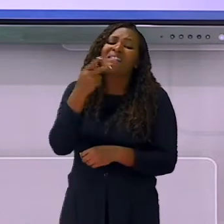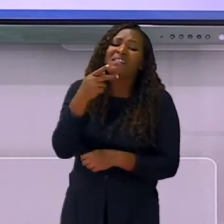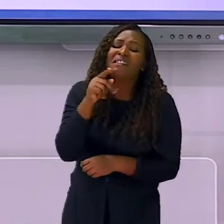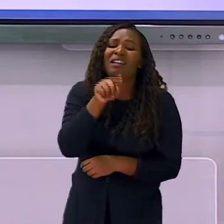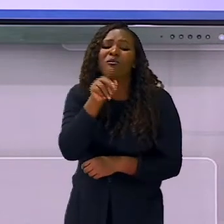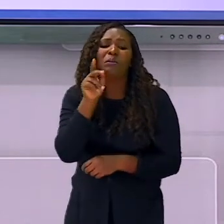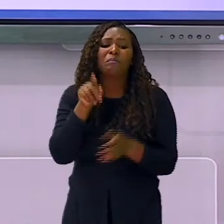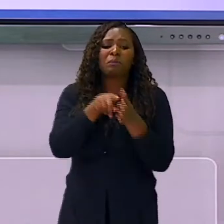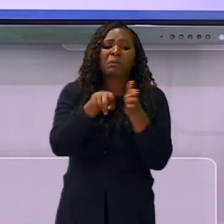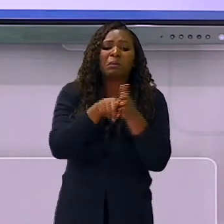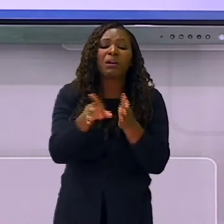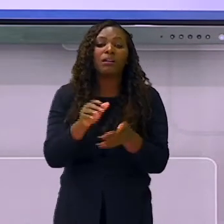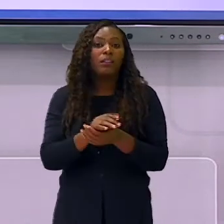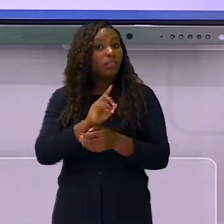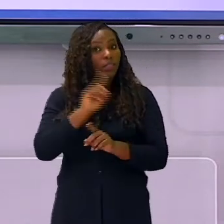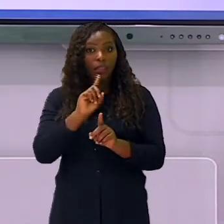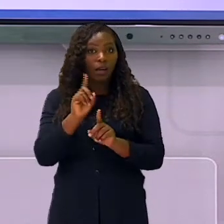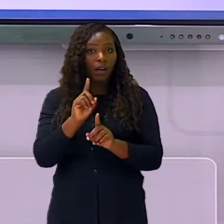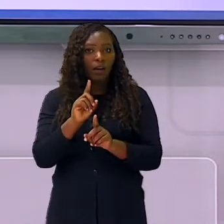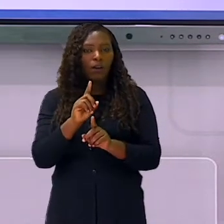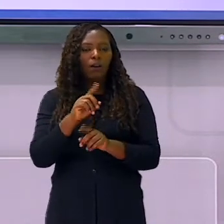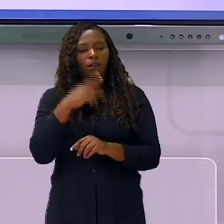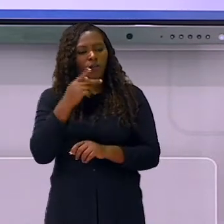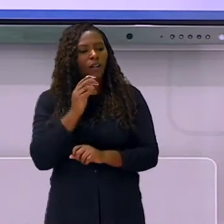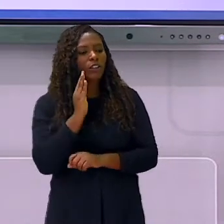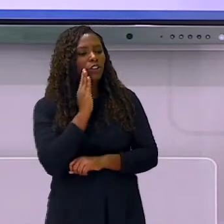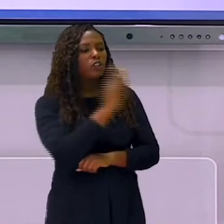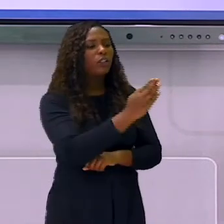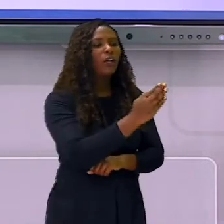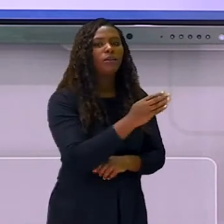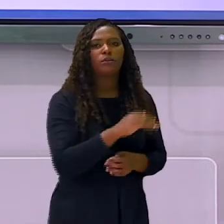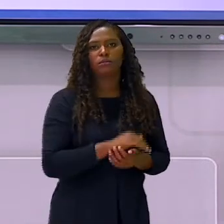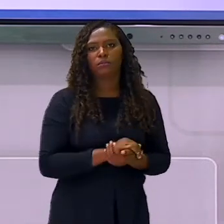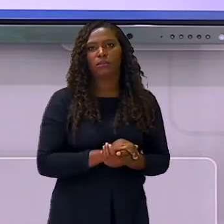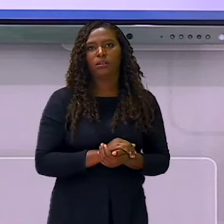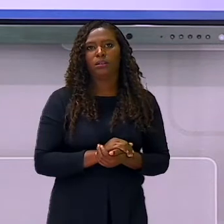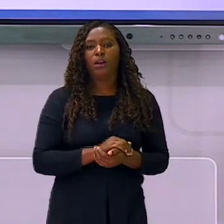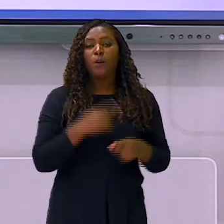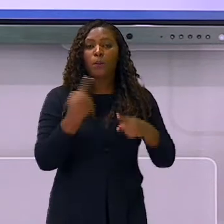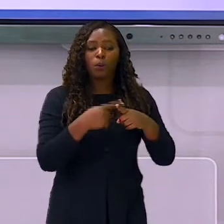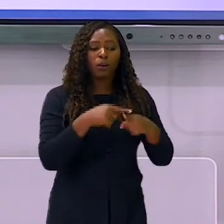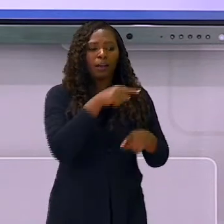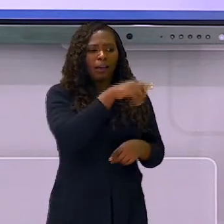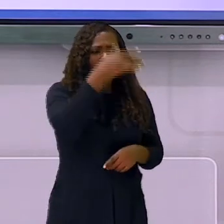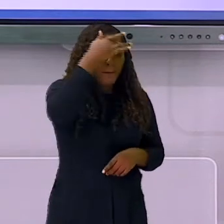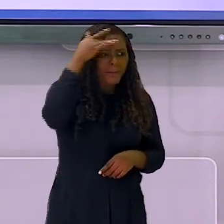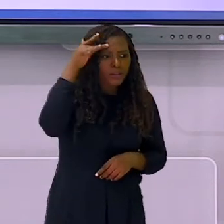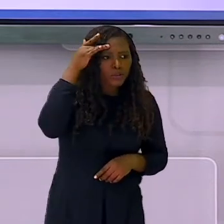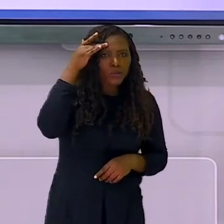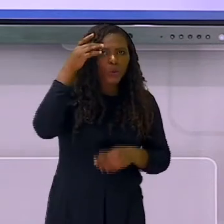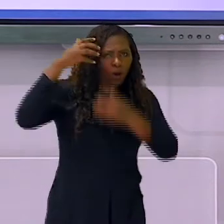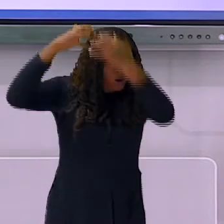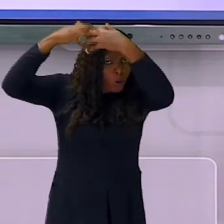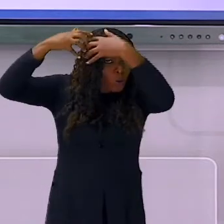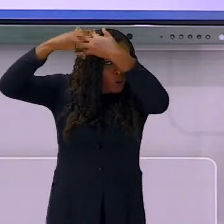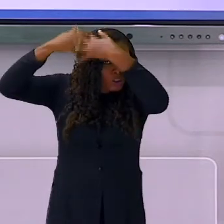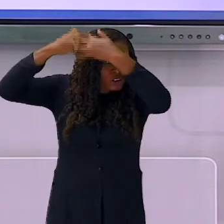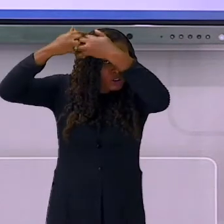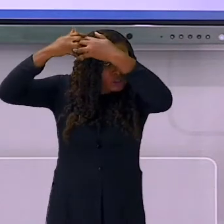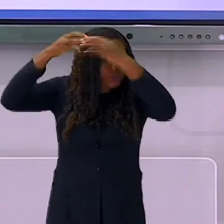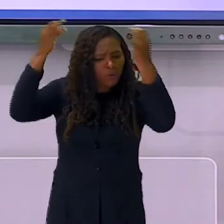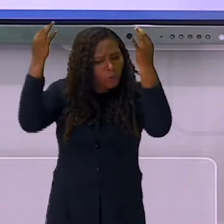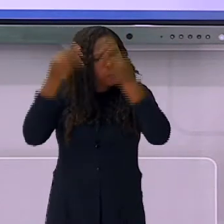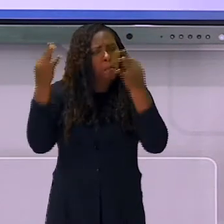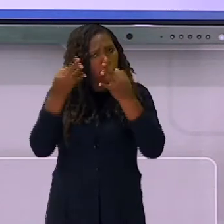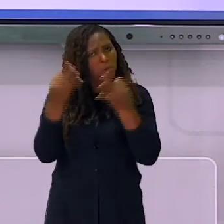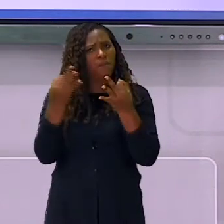fala. Fale num tom normal de voz. E ao conversar com um deficiente visual adulto, fale em tom